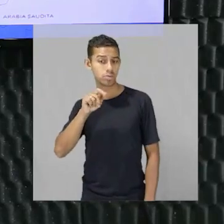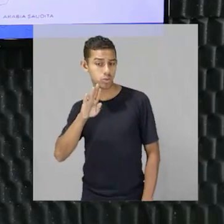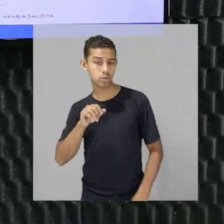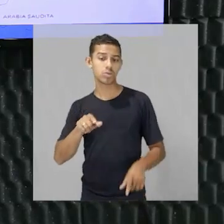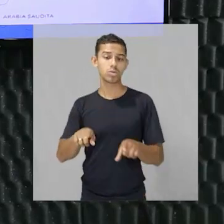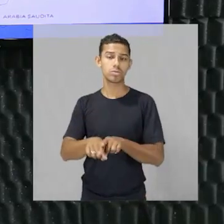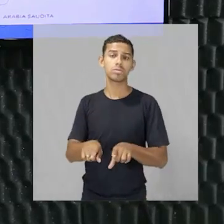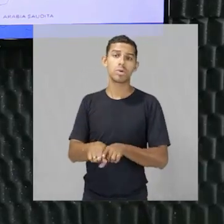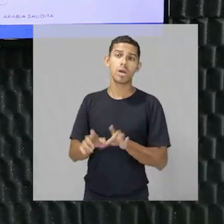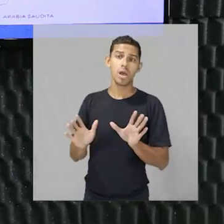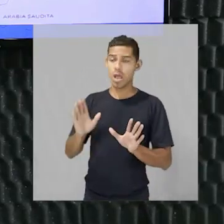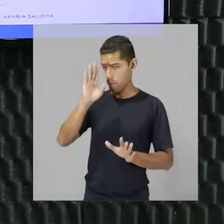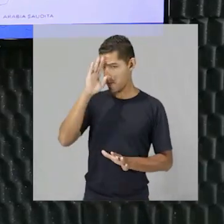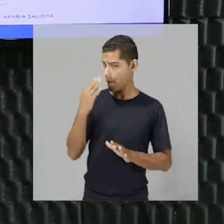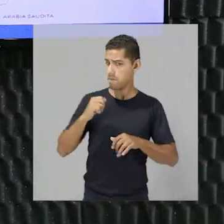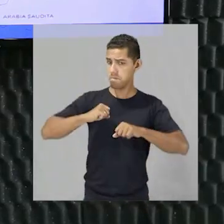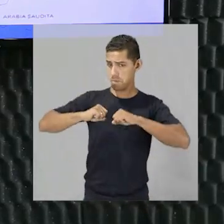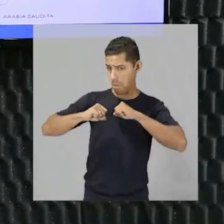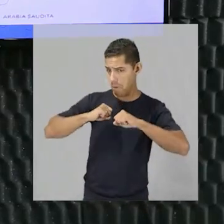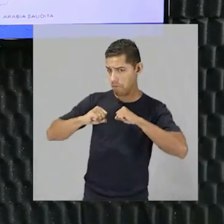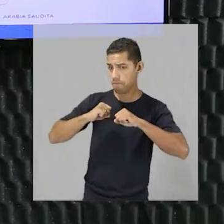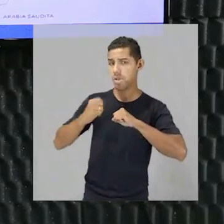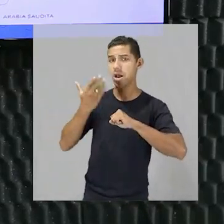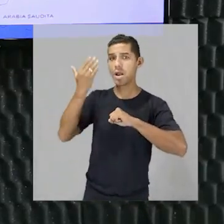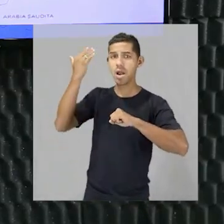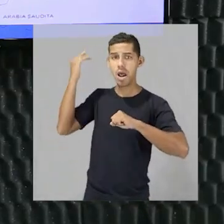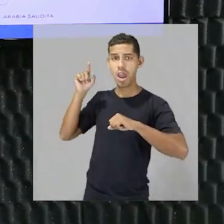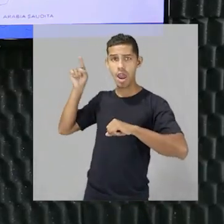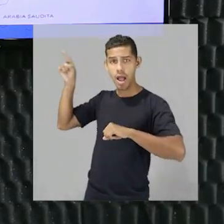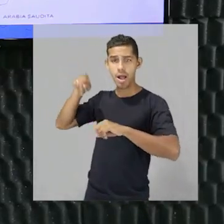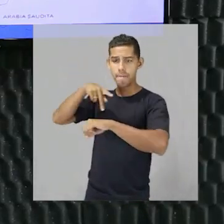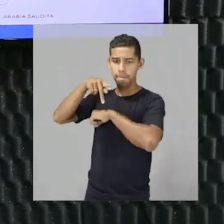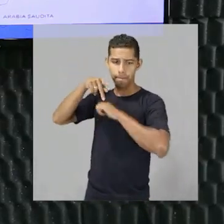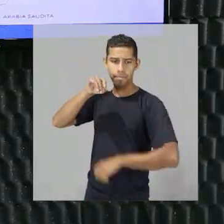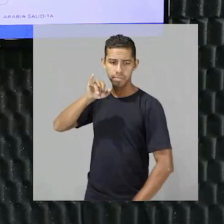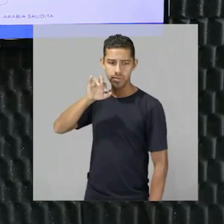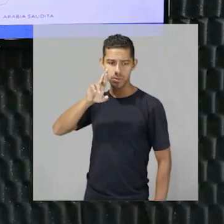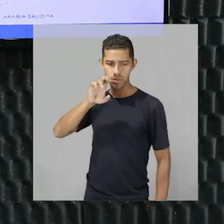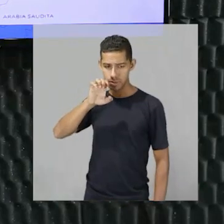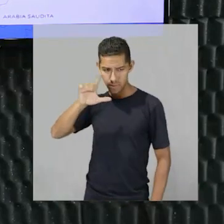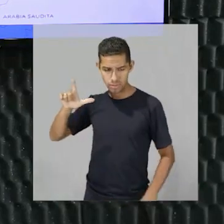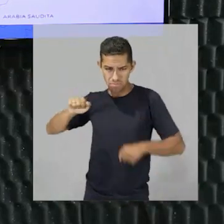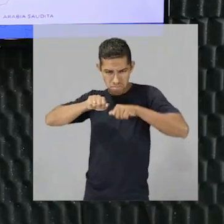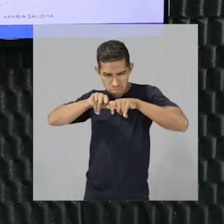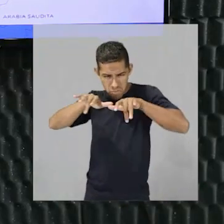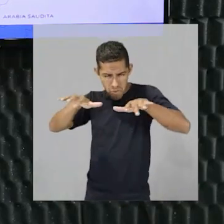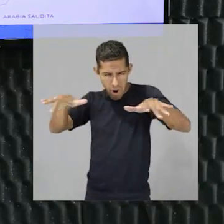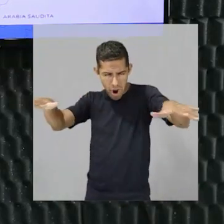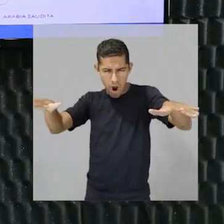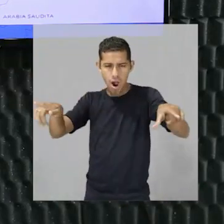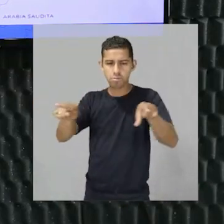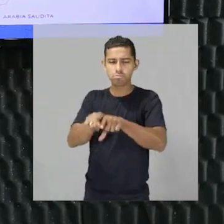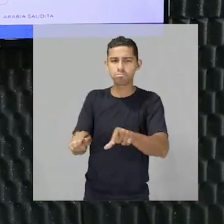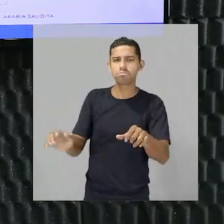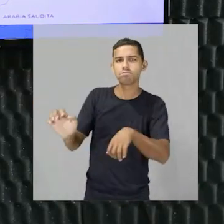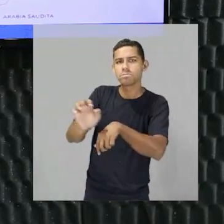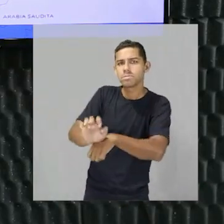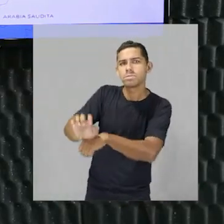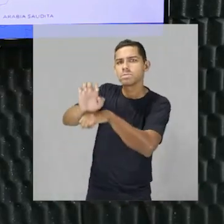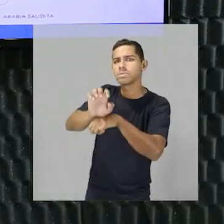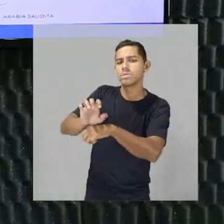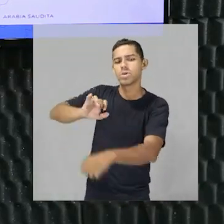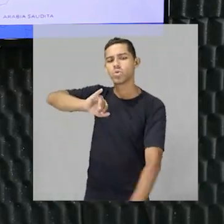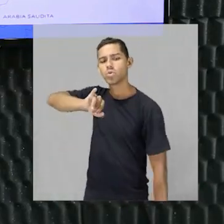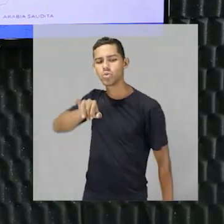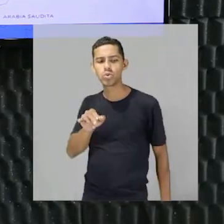Intifada, tá? Que foram movimentos aí que aconteceram, mas que levaram como consequência a expansão do Estado judaico, do Estado de Israel, sobre